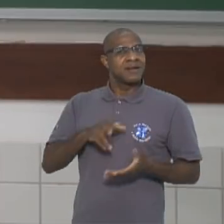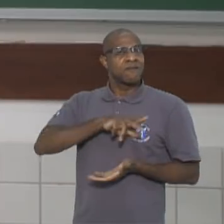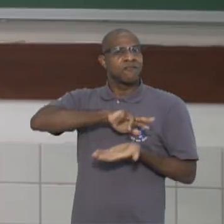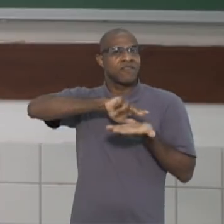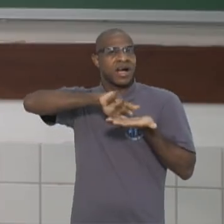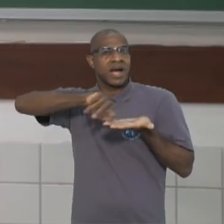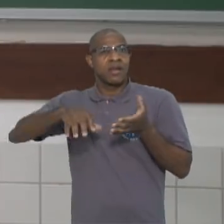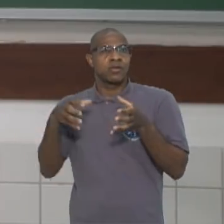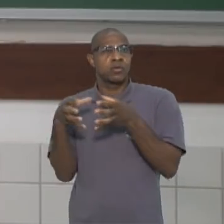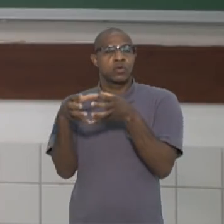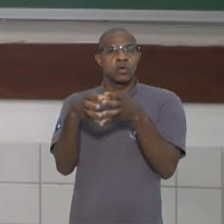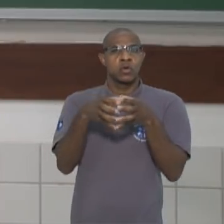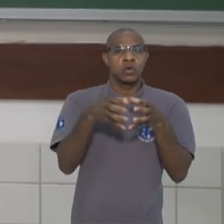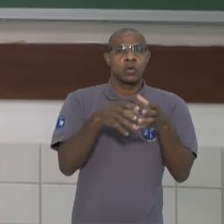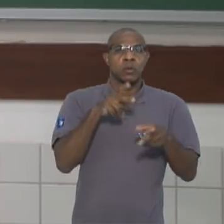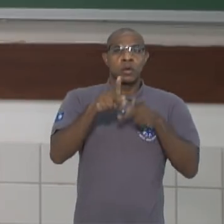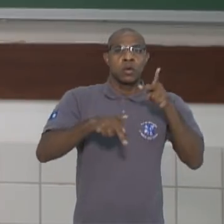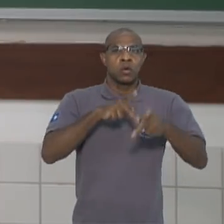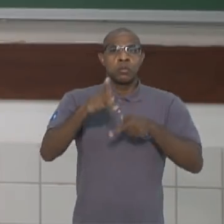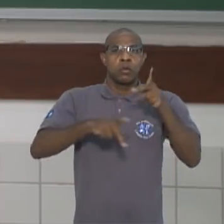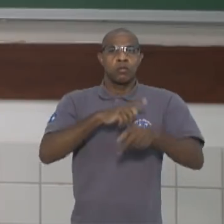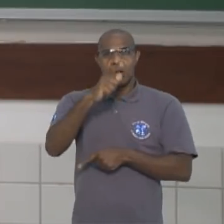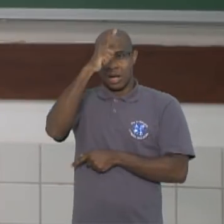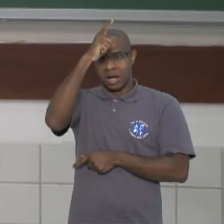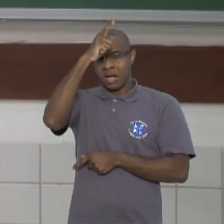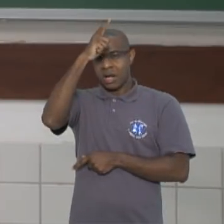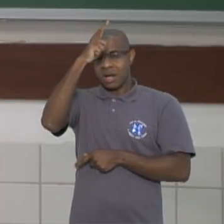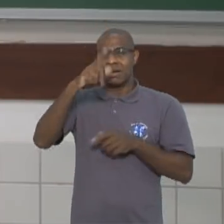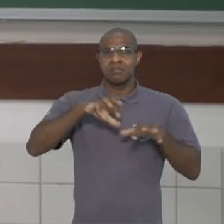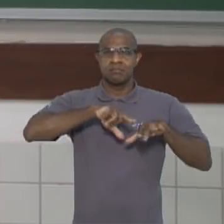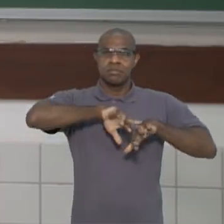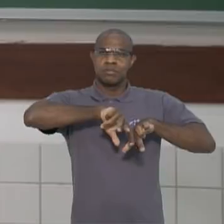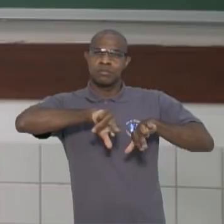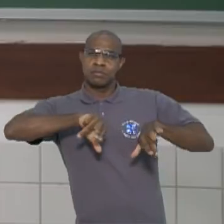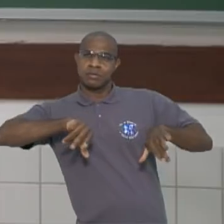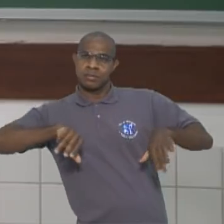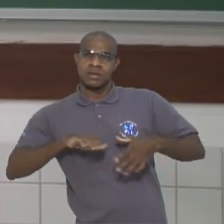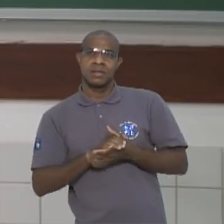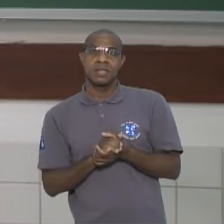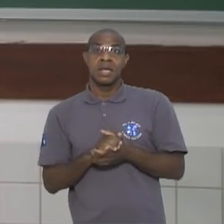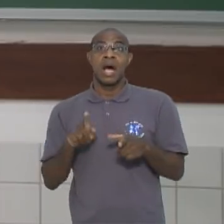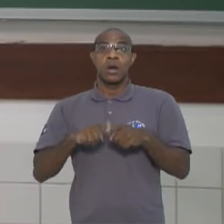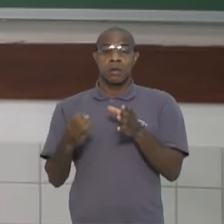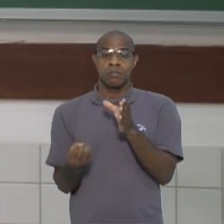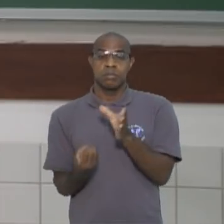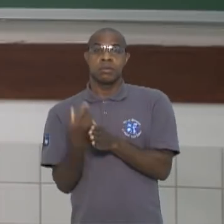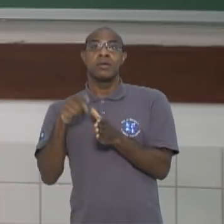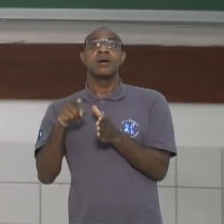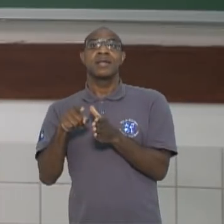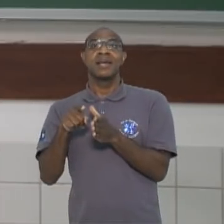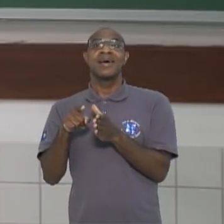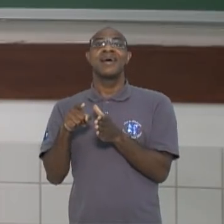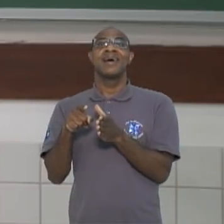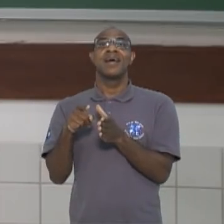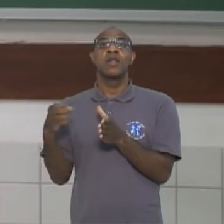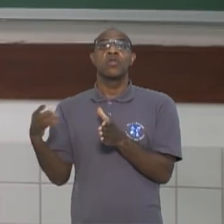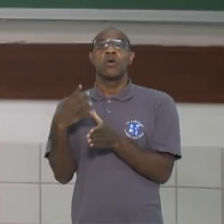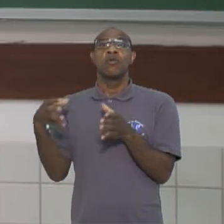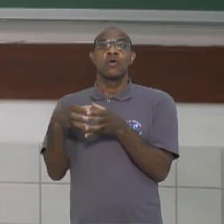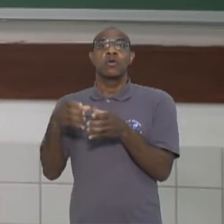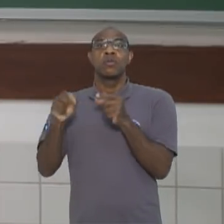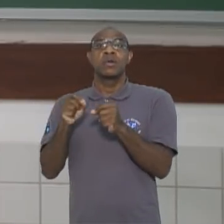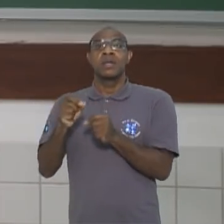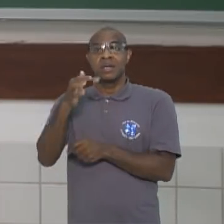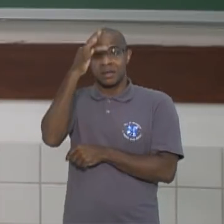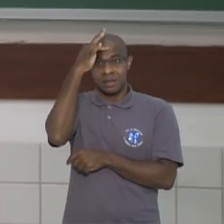Hoje a gente vai se fixar em um único povo germânico, que são os francos. E por que os francos? Alguém deve estar perguntando, nossa, mas por